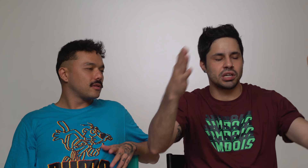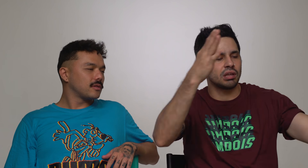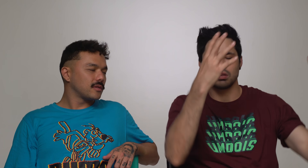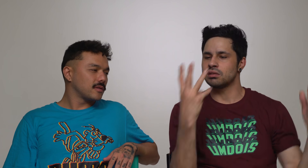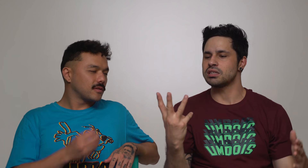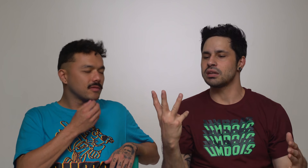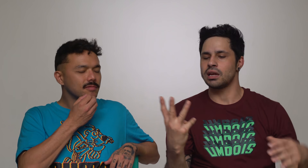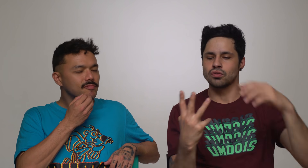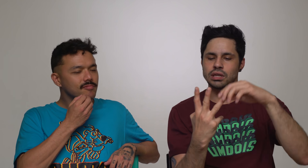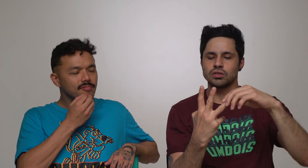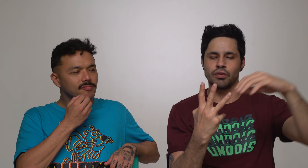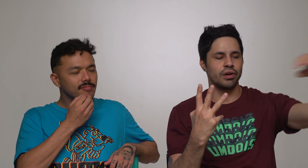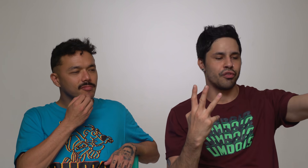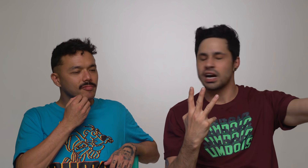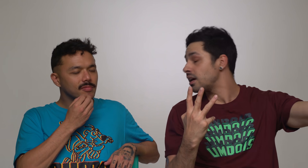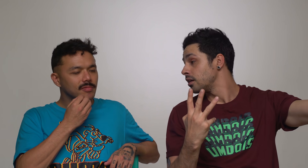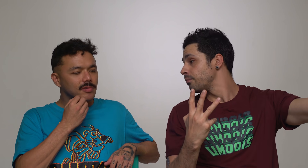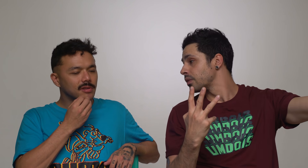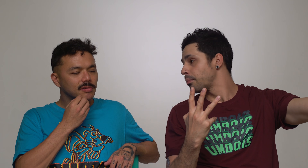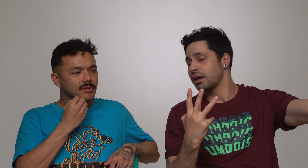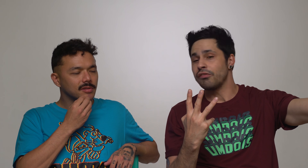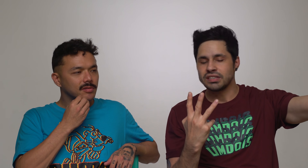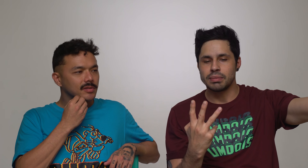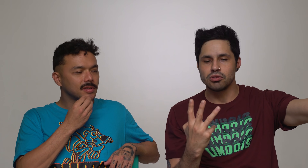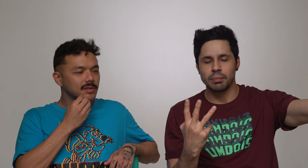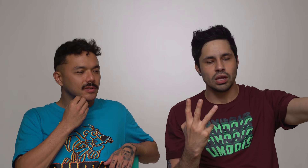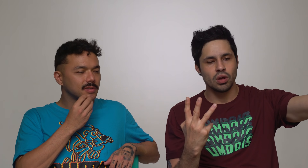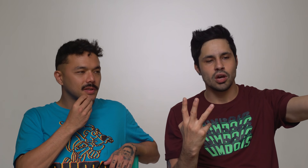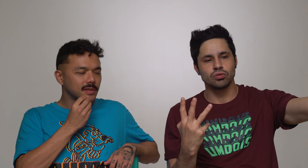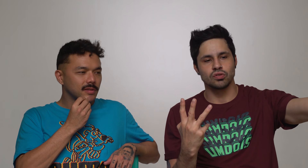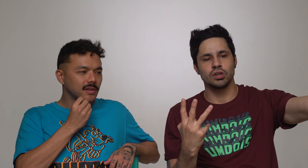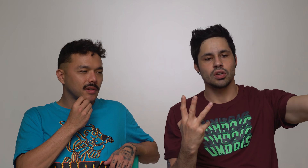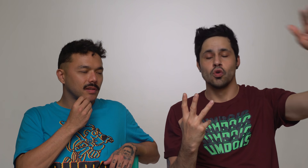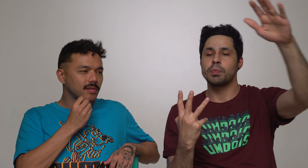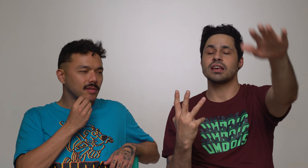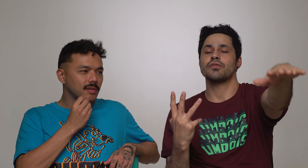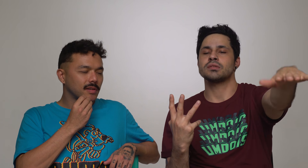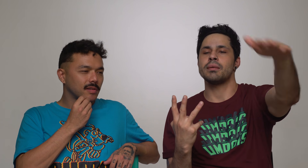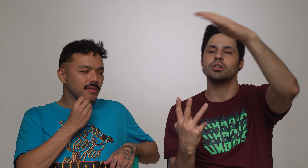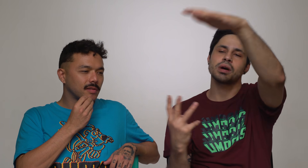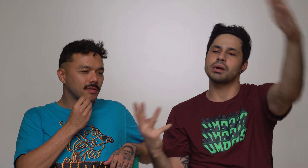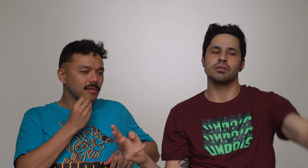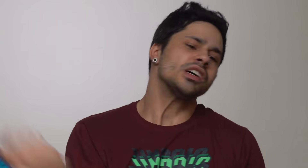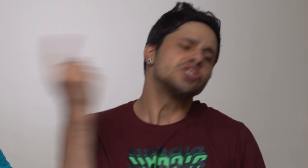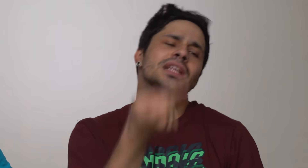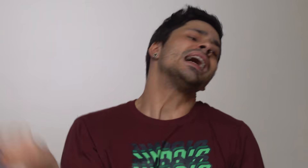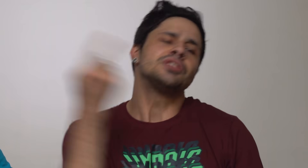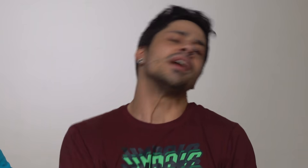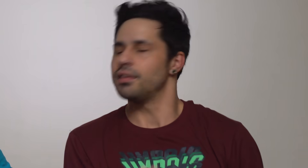eu acho que tinha que ter, você tem três cadeiras, um terço devia ficar... É. Pra quem faz a barba e o cabelo, e um dos dois. Um pra quem só faz barba, outro pro